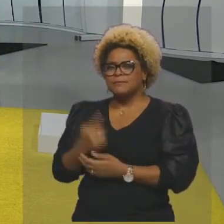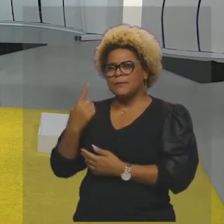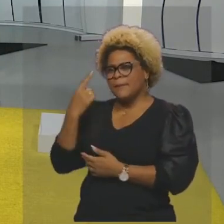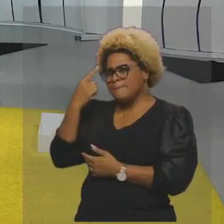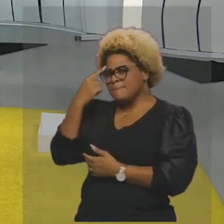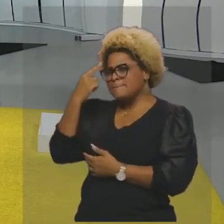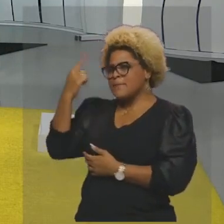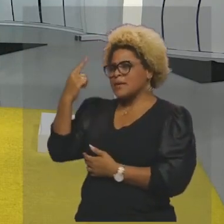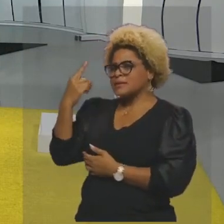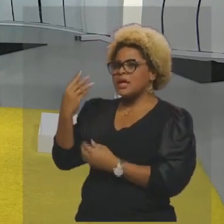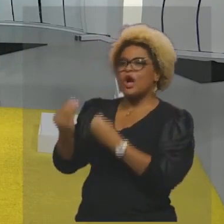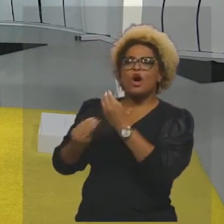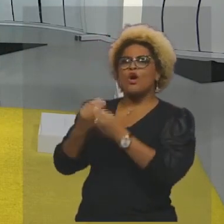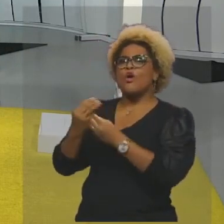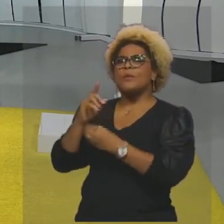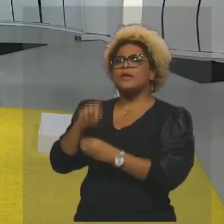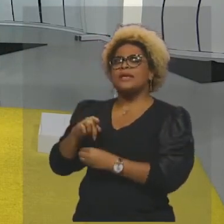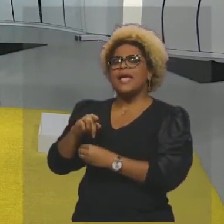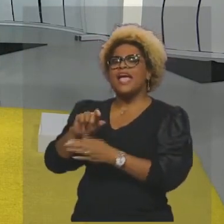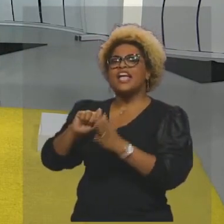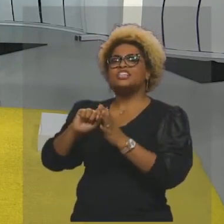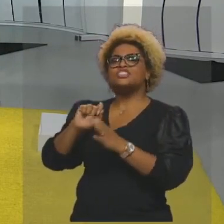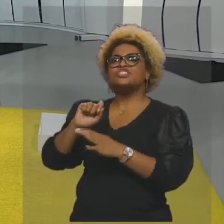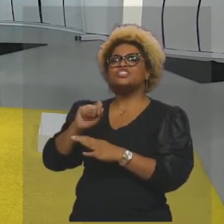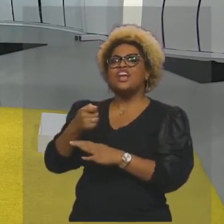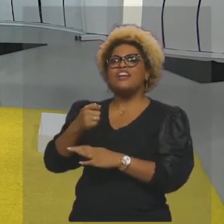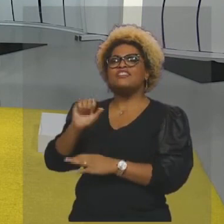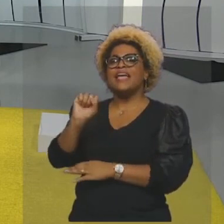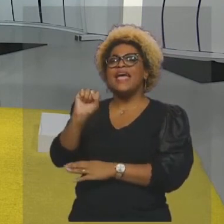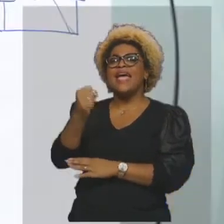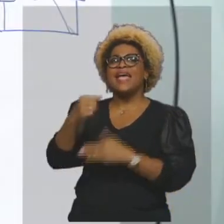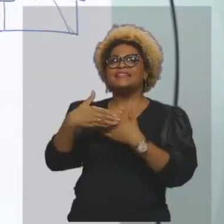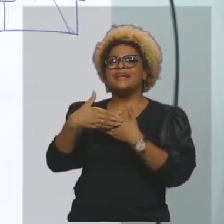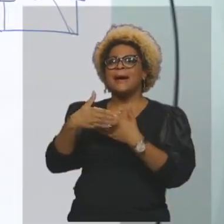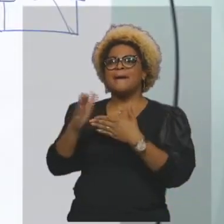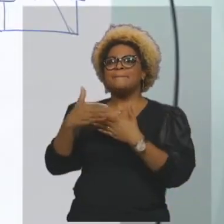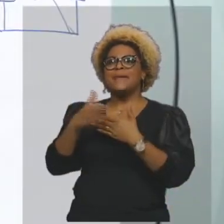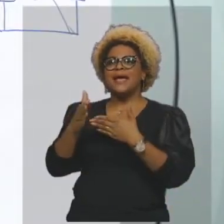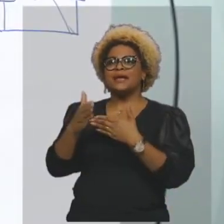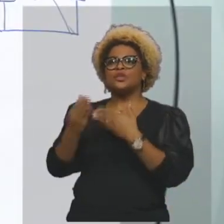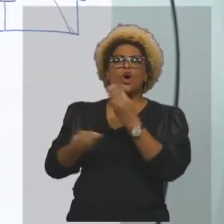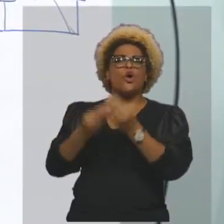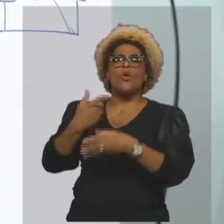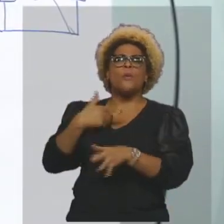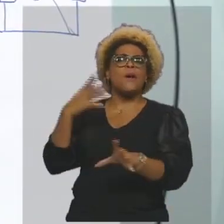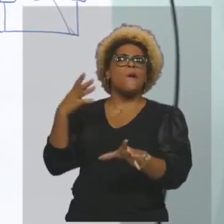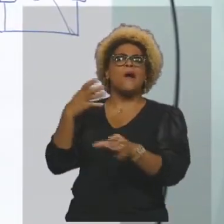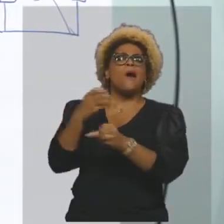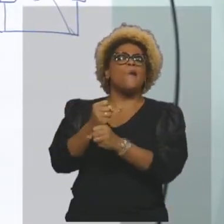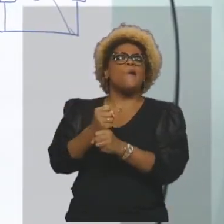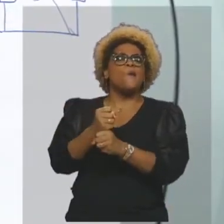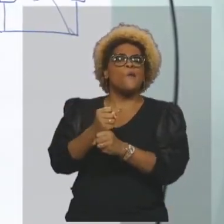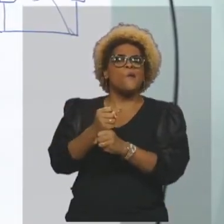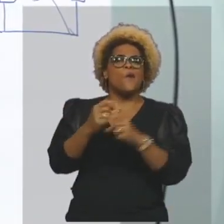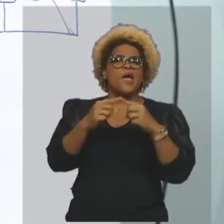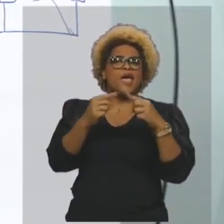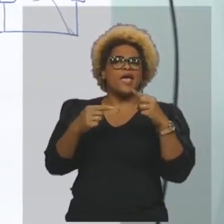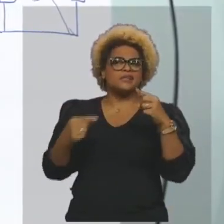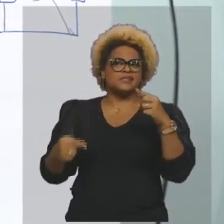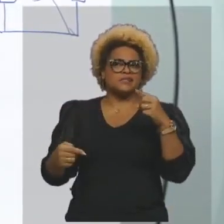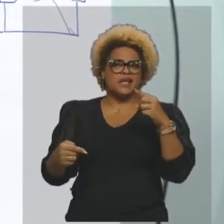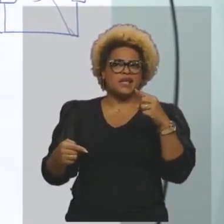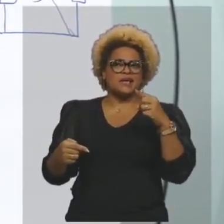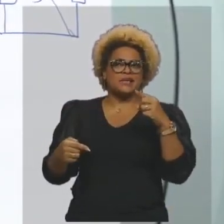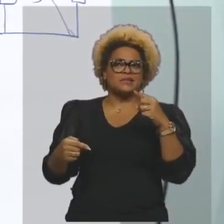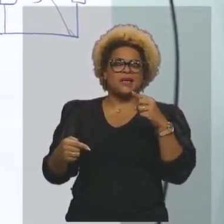S aberta. Como é que eu vou fazer para calcular resistência equivalente? Eu vou imaginar que aqui, ó, entre os